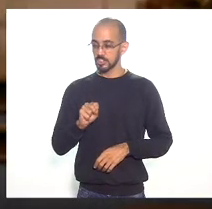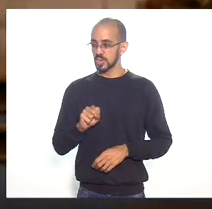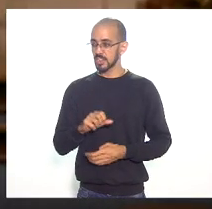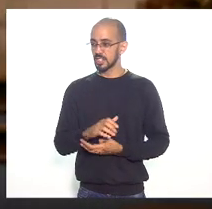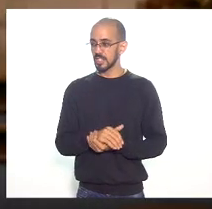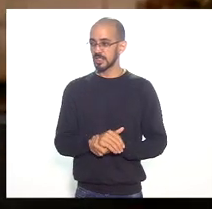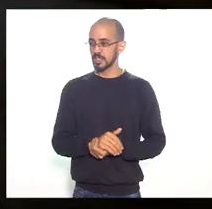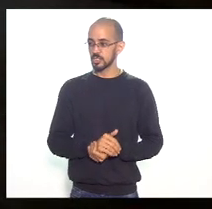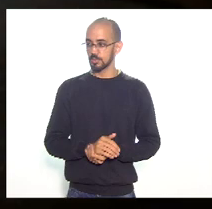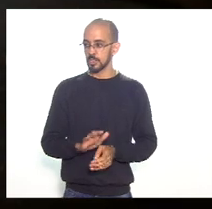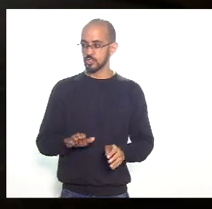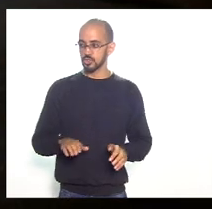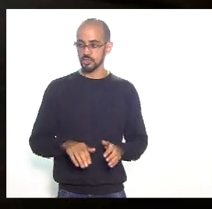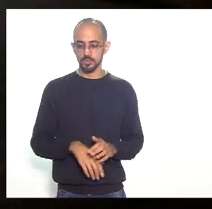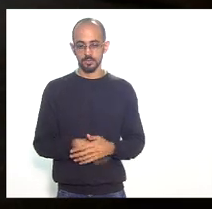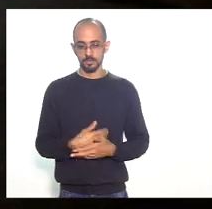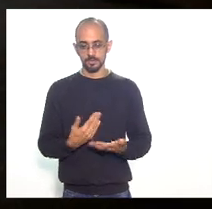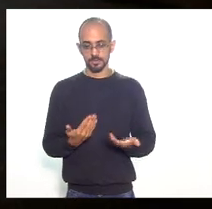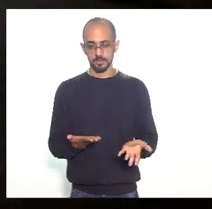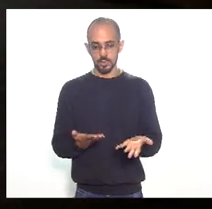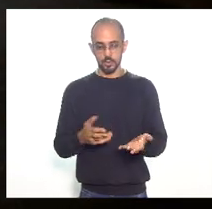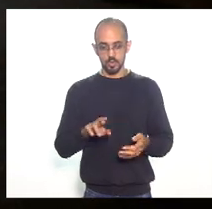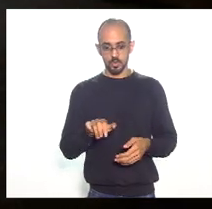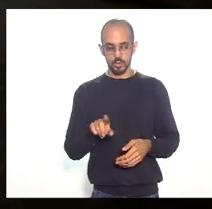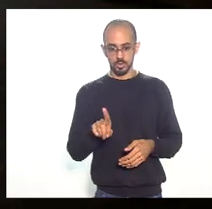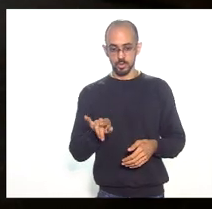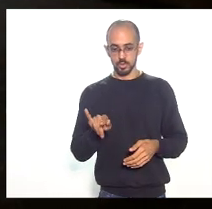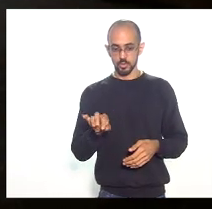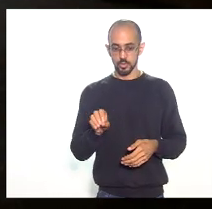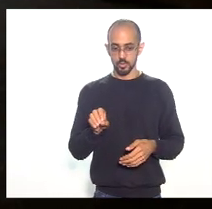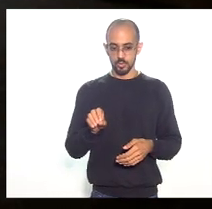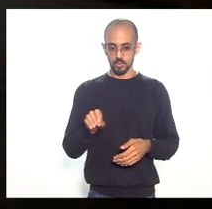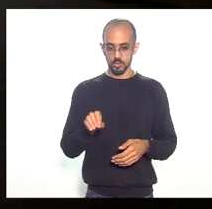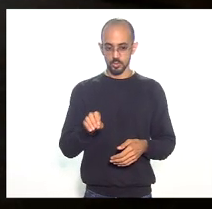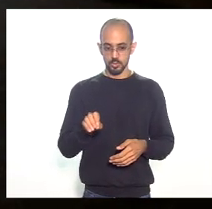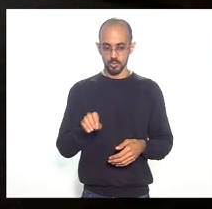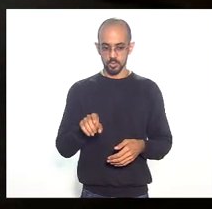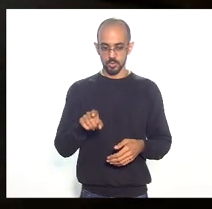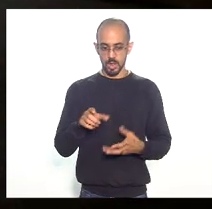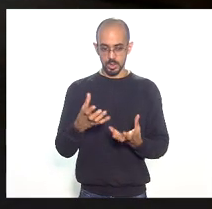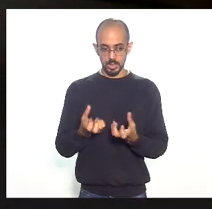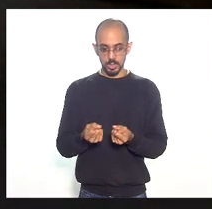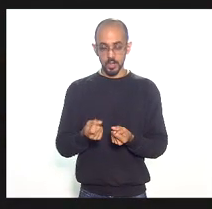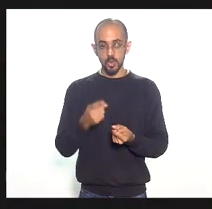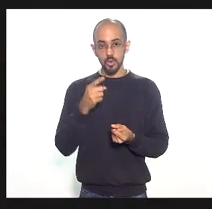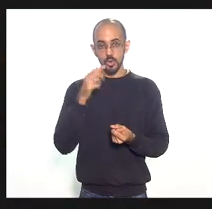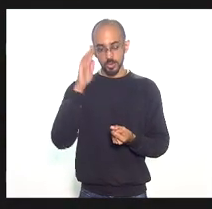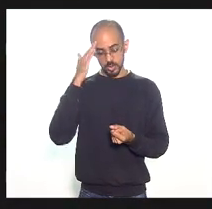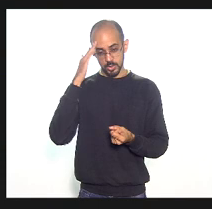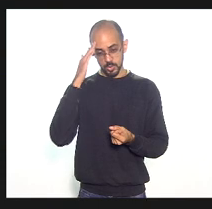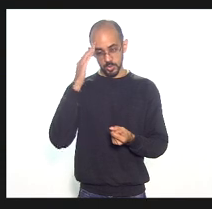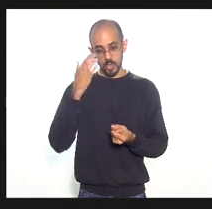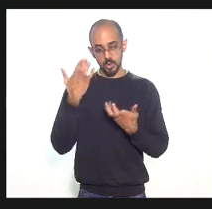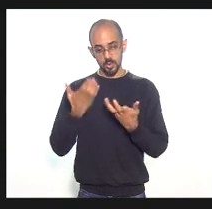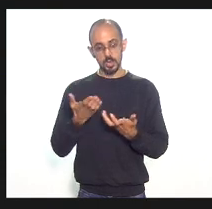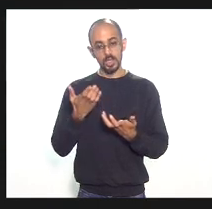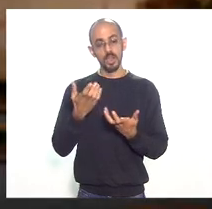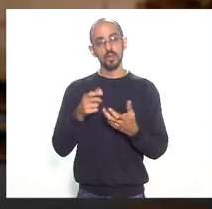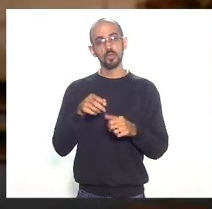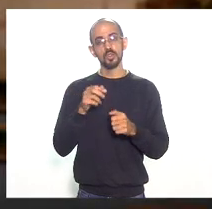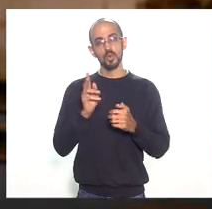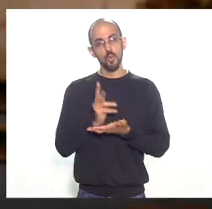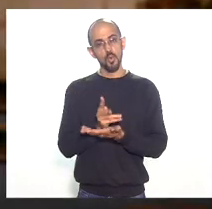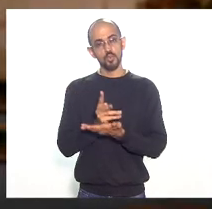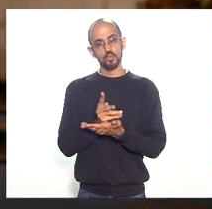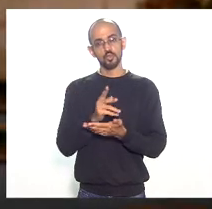Deputado Charles, deputado Rodrigo Amorim. Não, não atendeu não, presidente. Eu queria que fosse mantido os destaques. Sem problema.